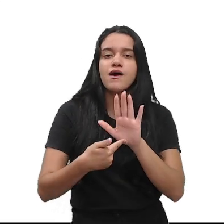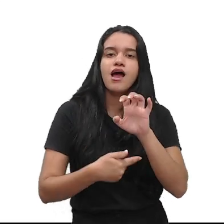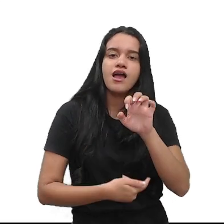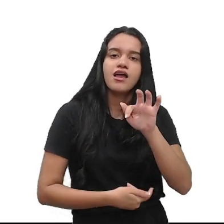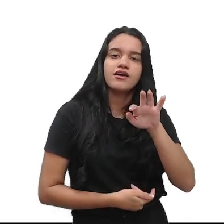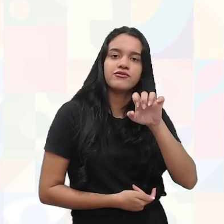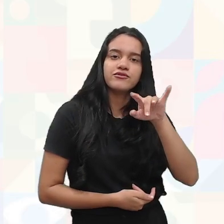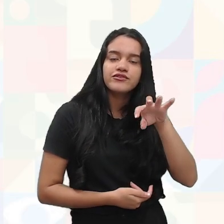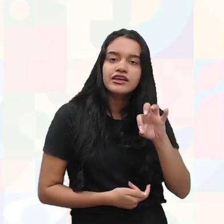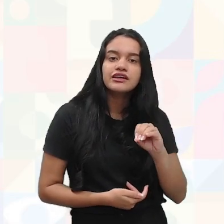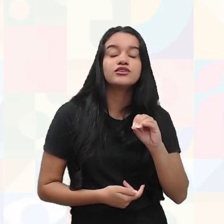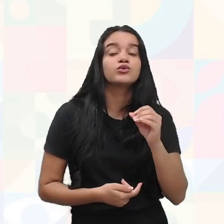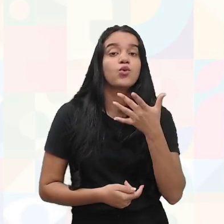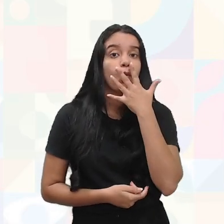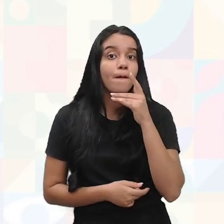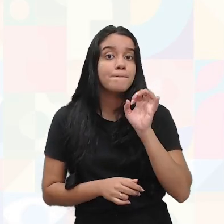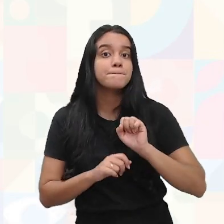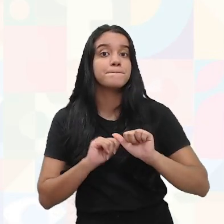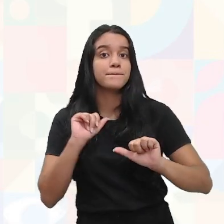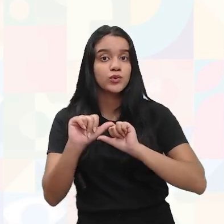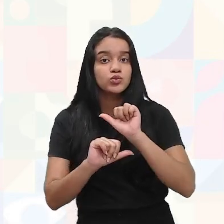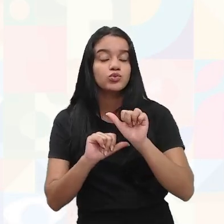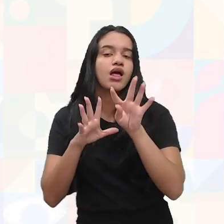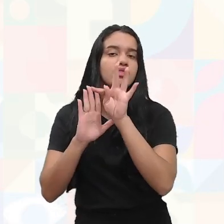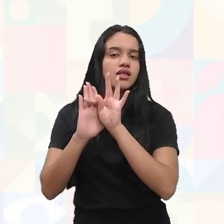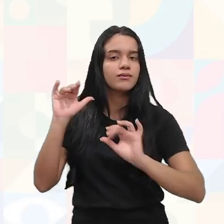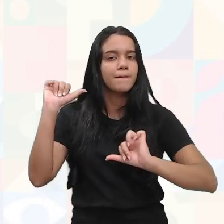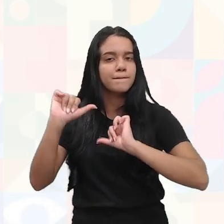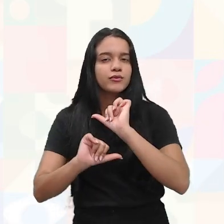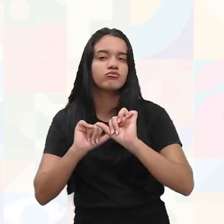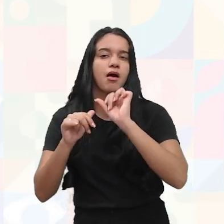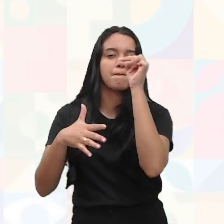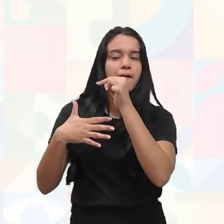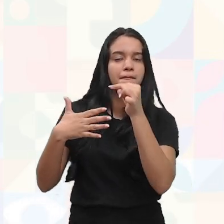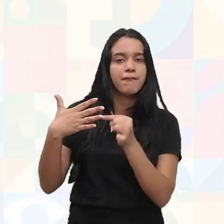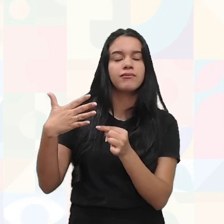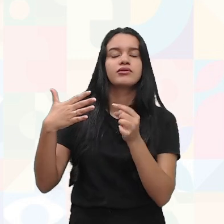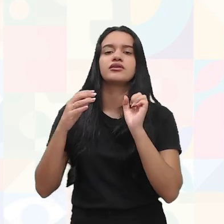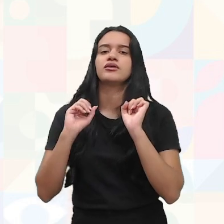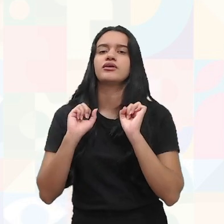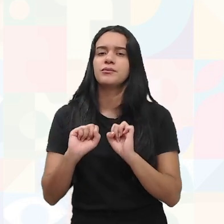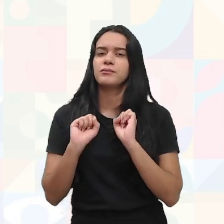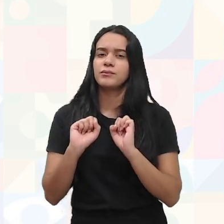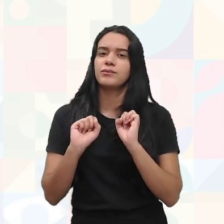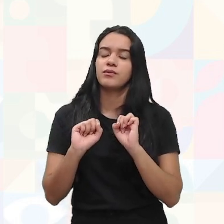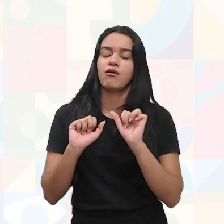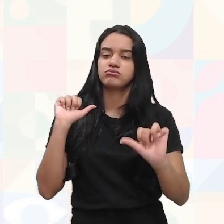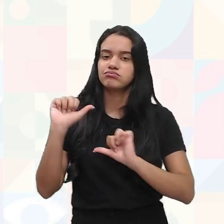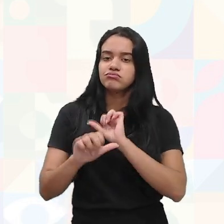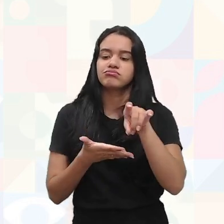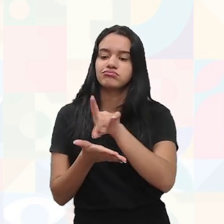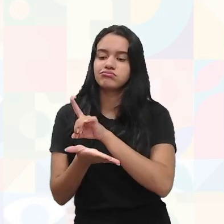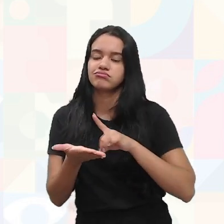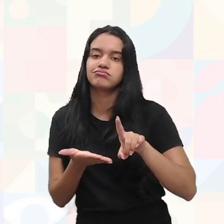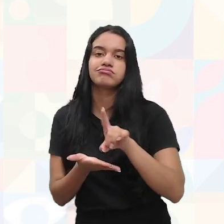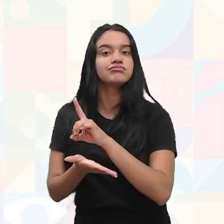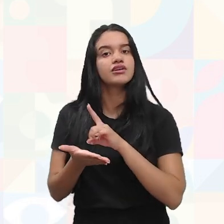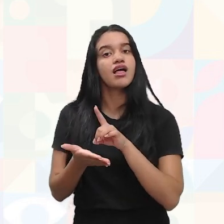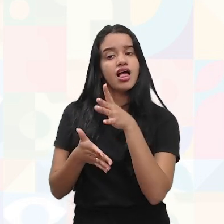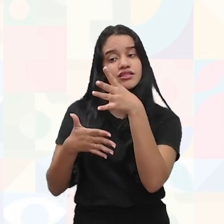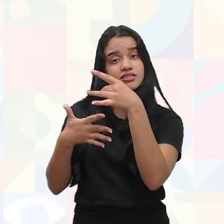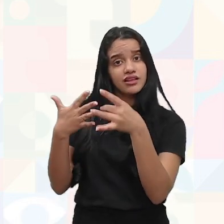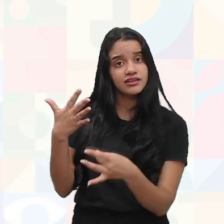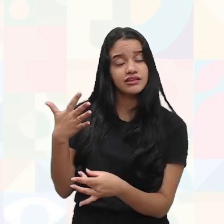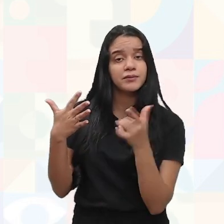modificar cores, adicionar textos e muito mais. Os usuários podem personalizar seus designs de forma detalhada